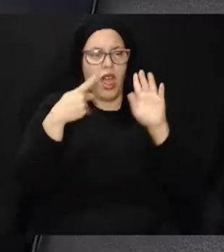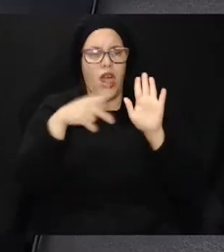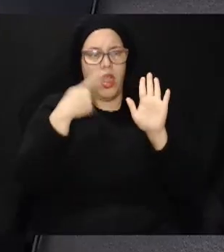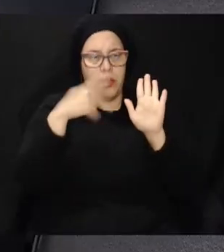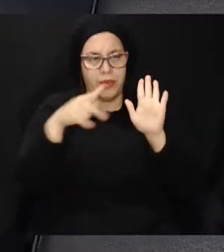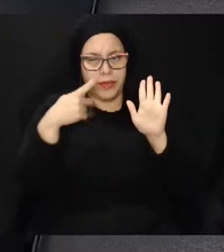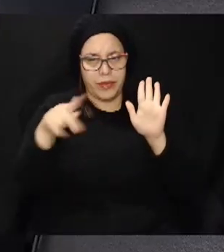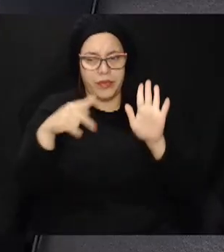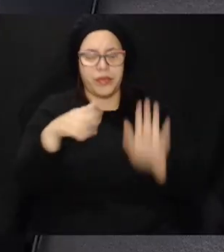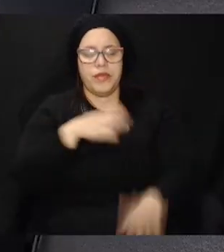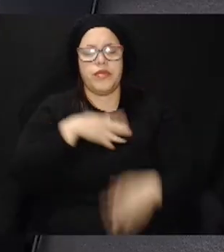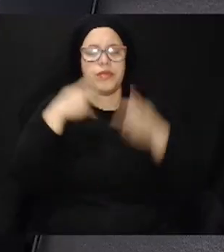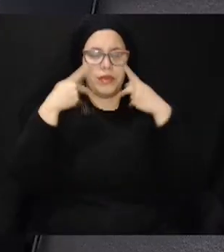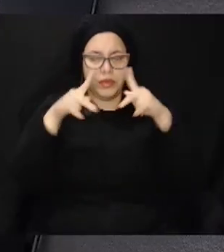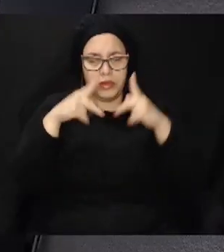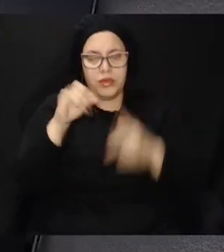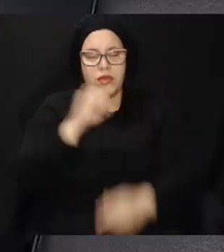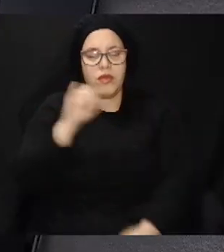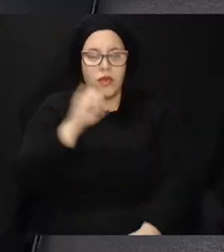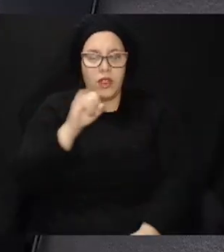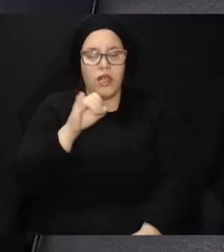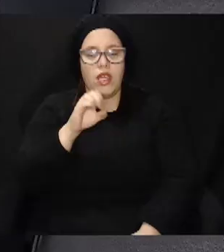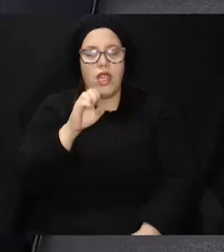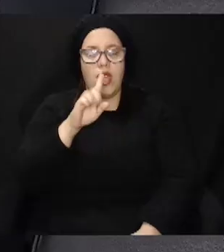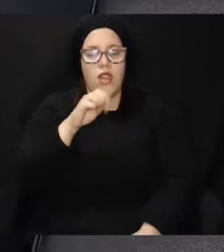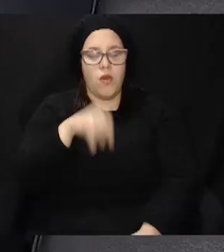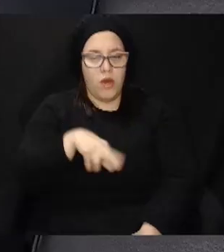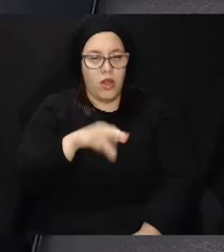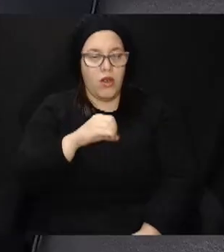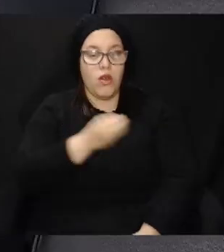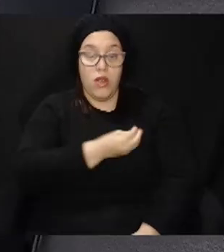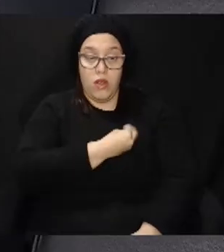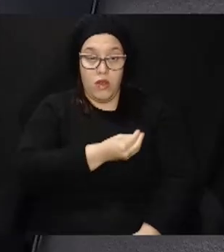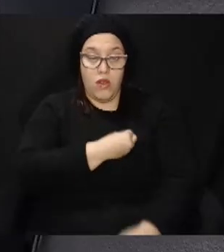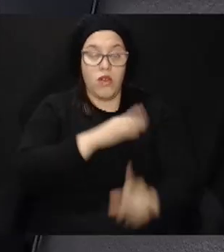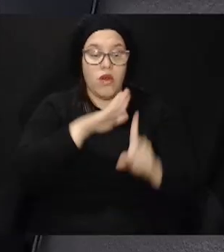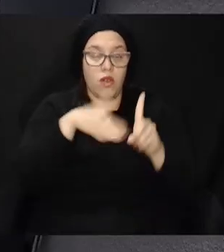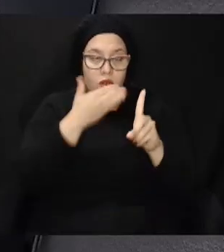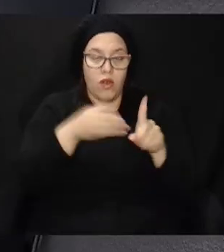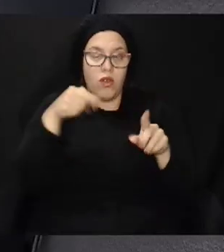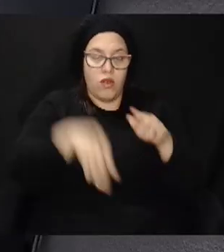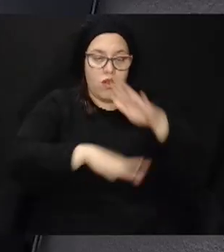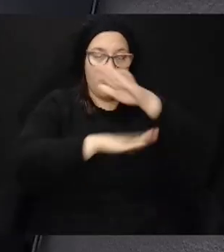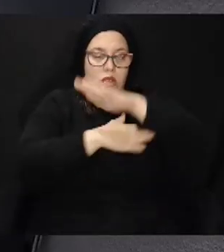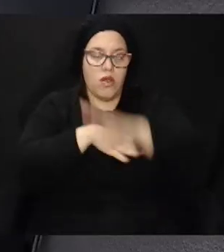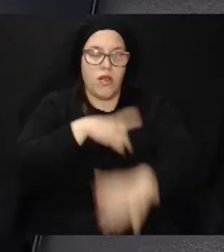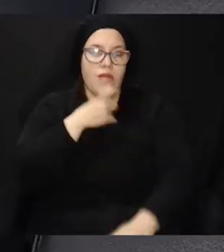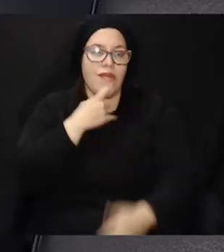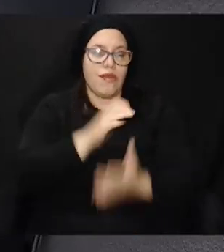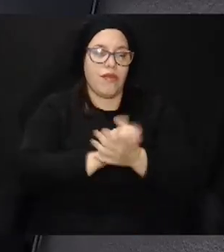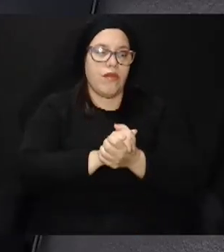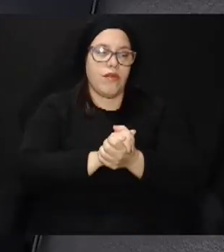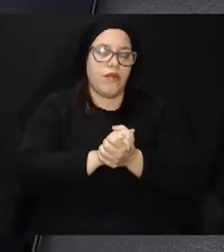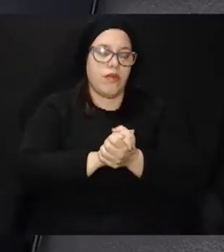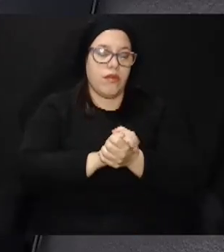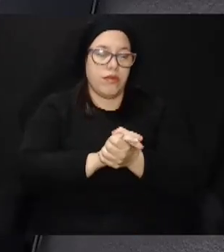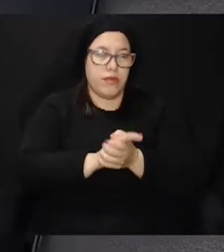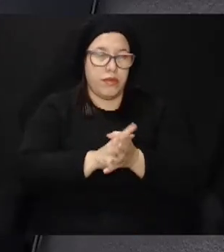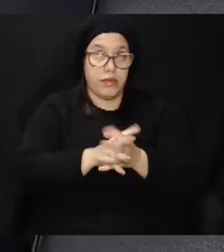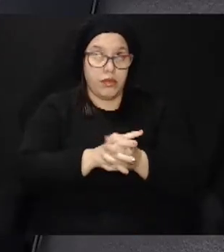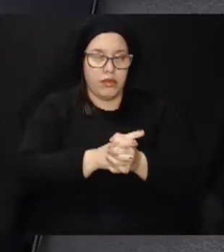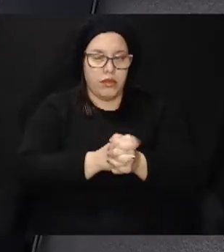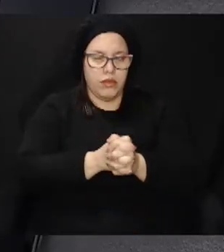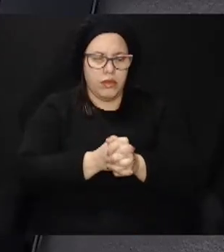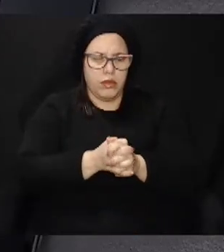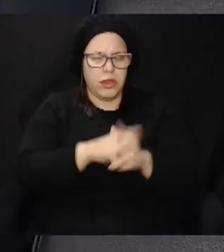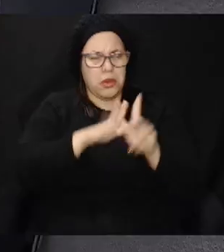nosso querido irmão Ideobrando, que Deus permitiu em vida homenageá-lo aqui na Câmara Municipal. Então, para mim, para ele foi uma honra.